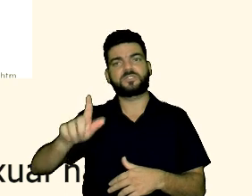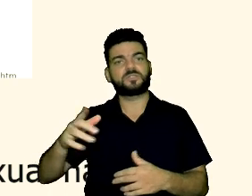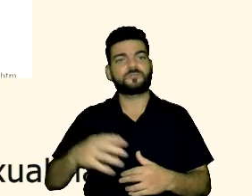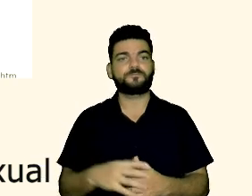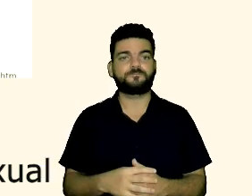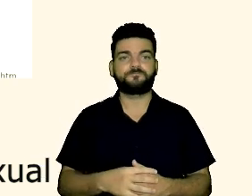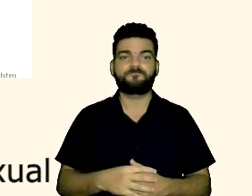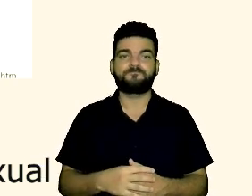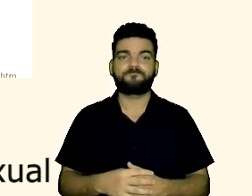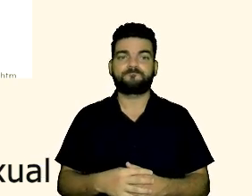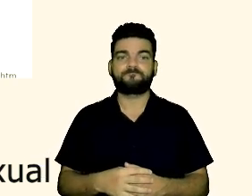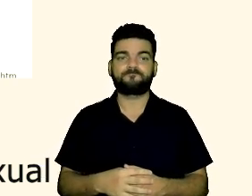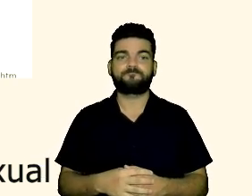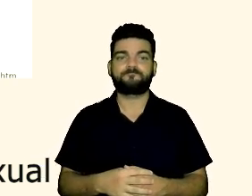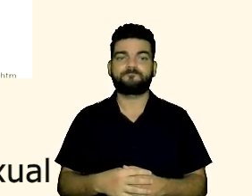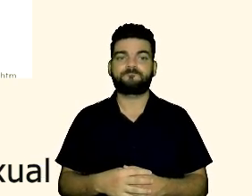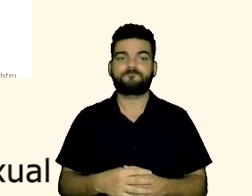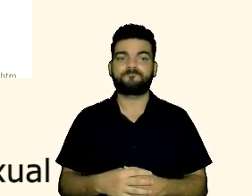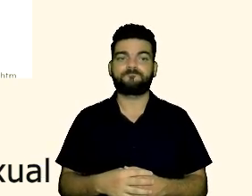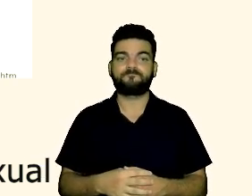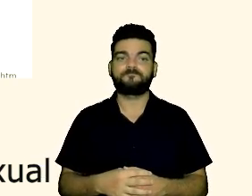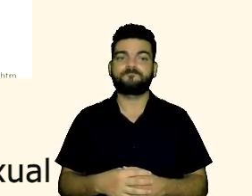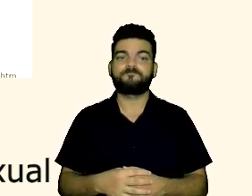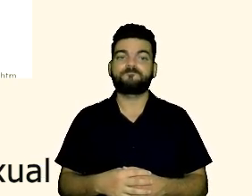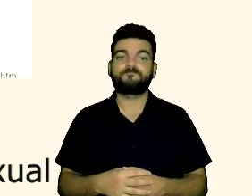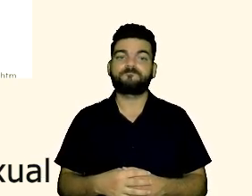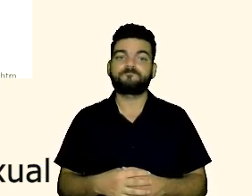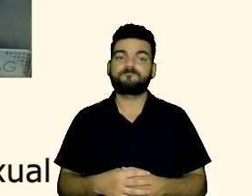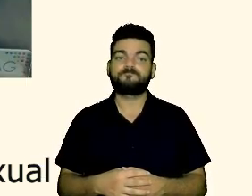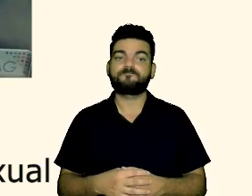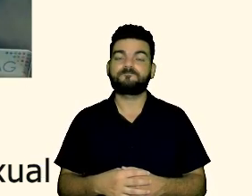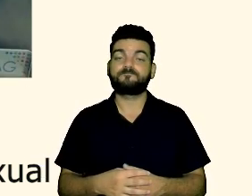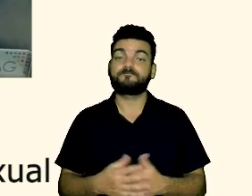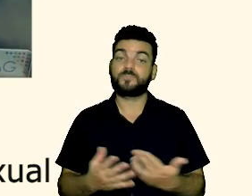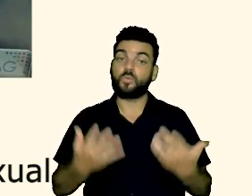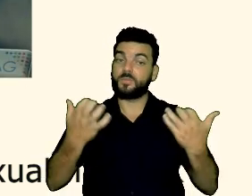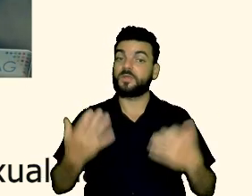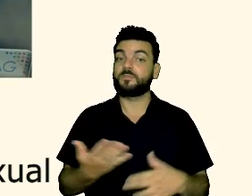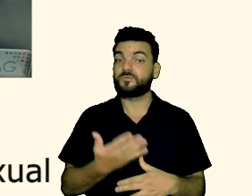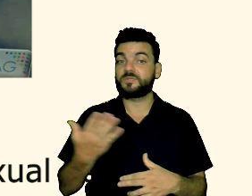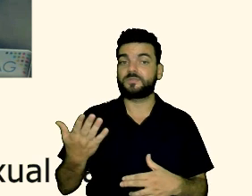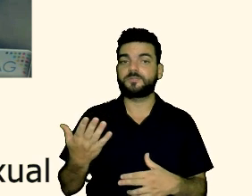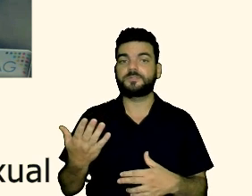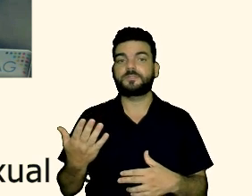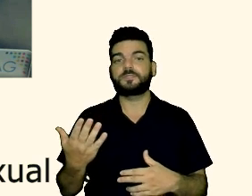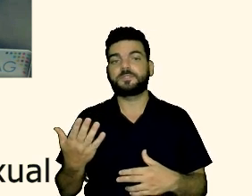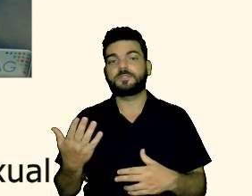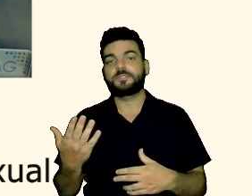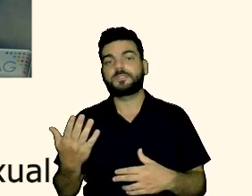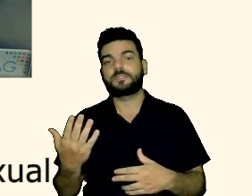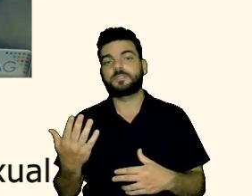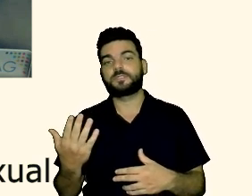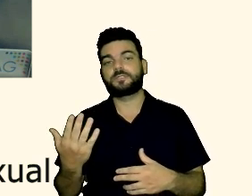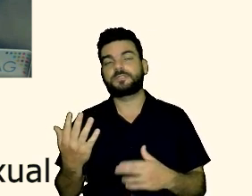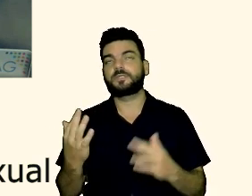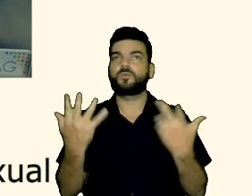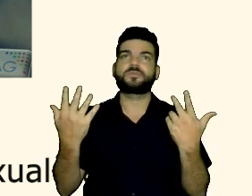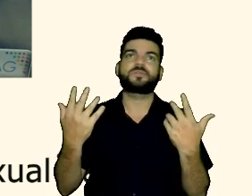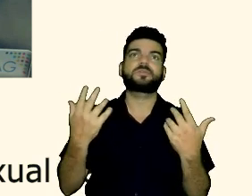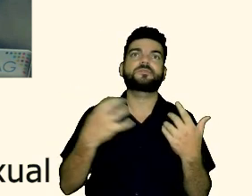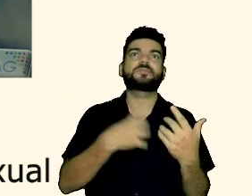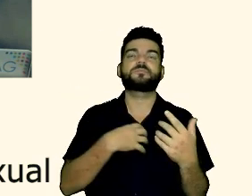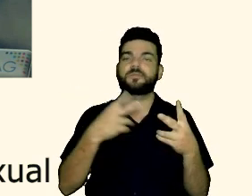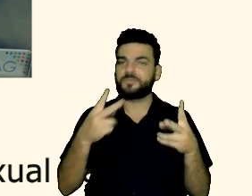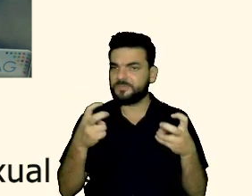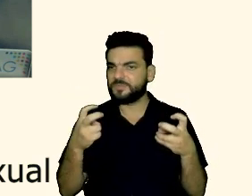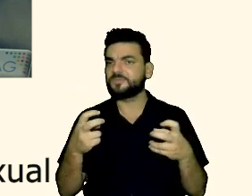Falar que situações como essas acontecem e são percebidas através da comunicação, que é toda forma